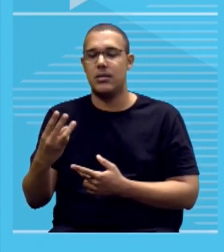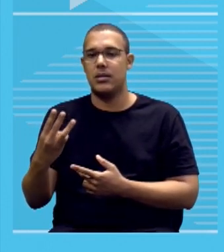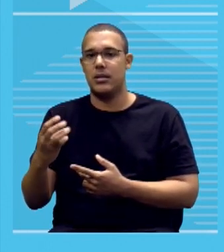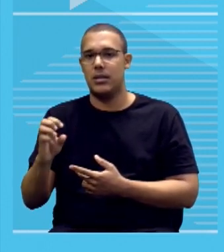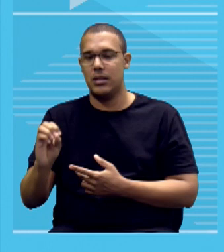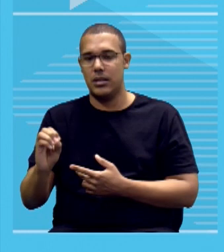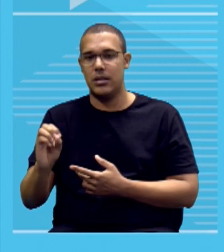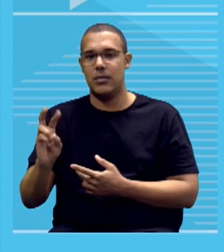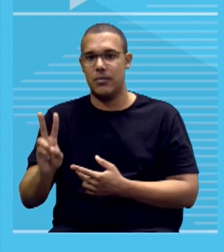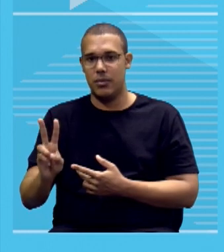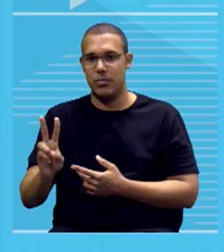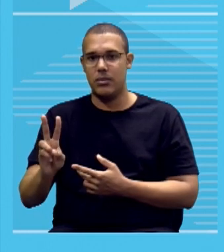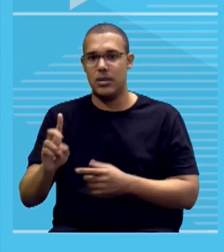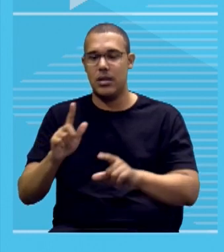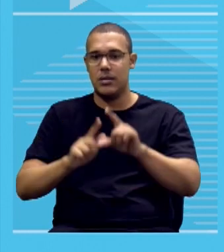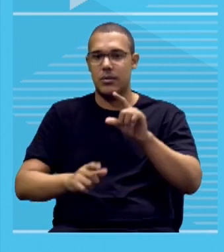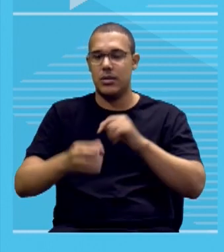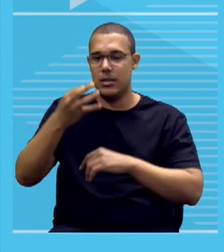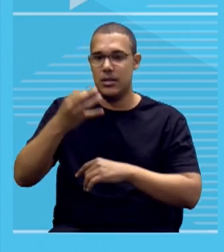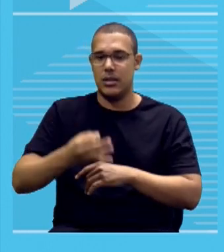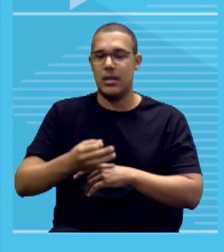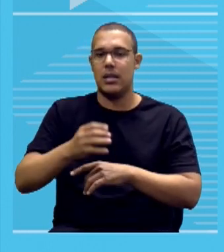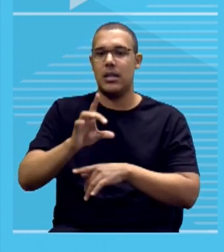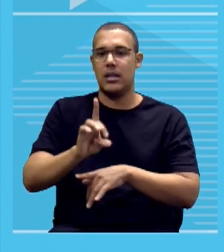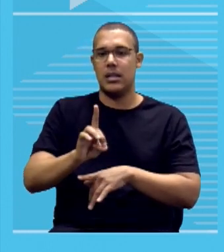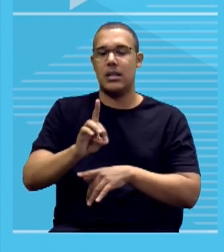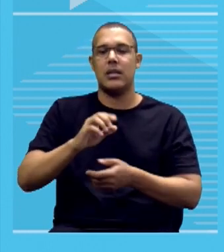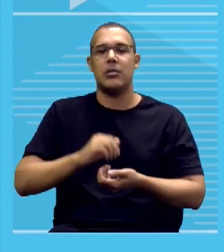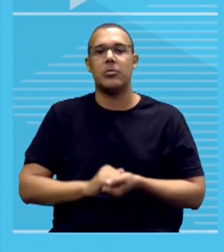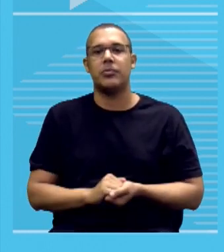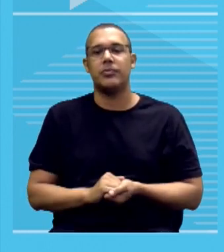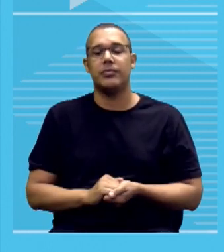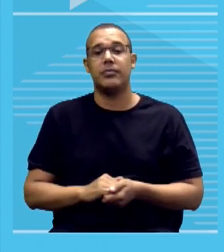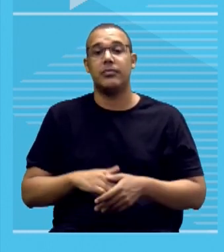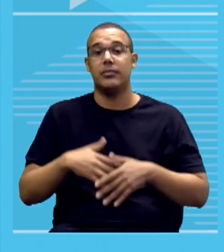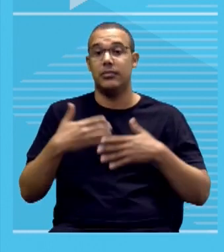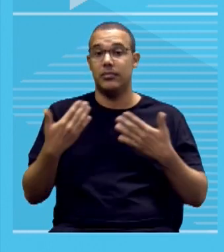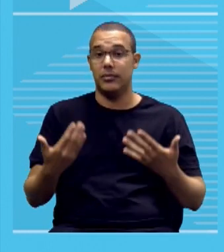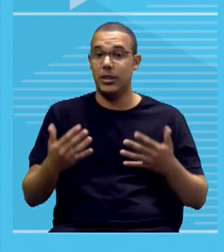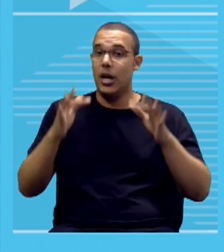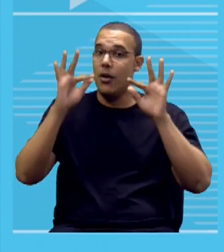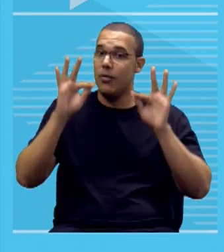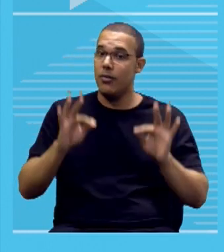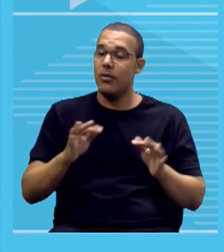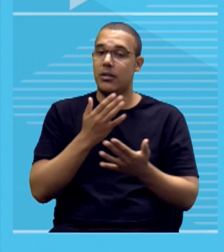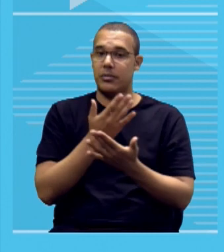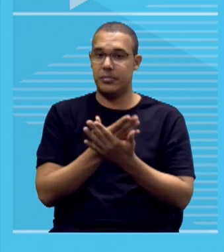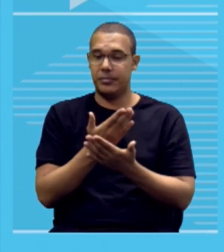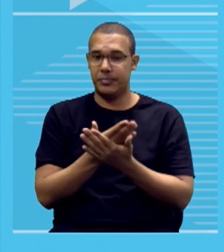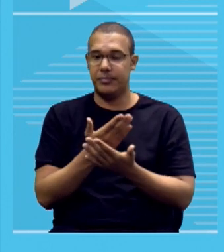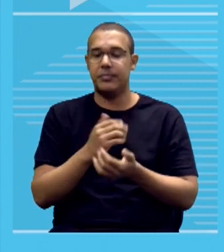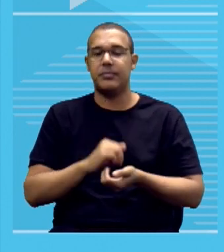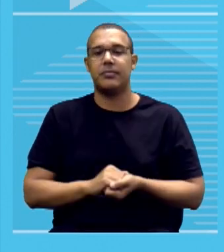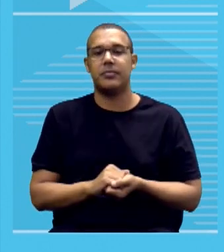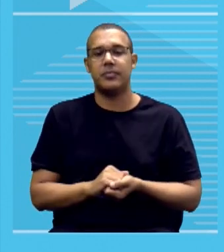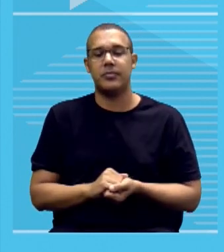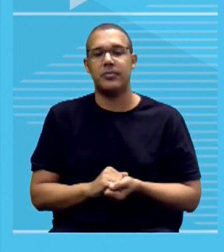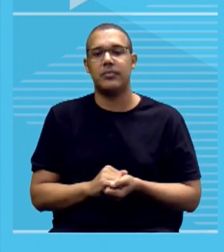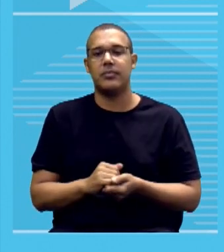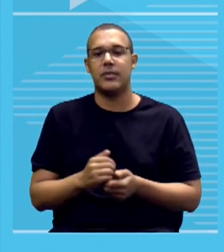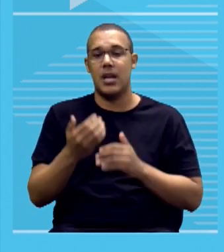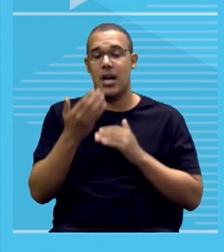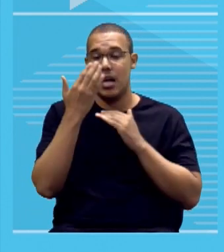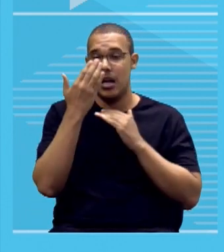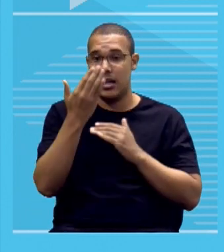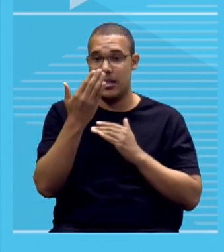Bom? Então, galerinha, a gente chega ao final da nossa aula de hoje, tá bom? Agradecer